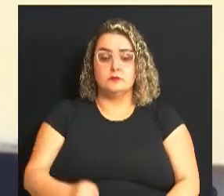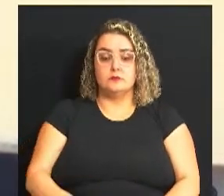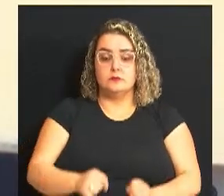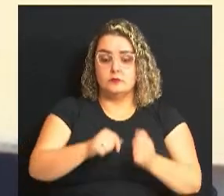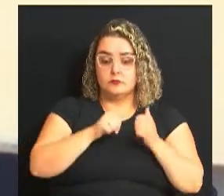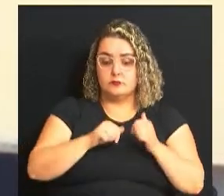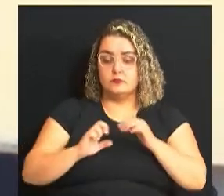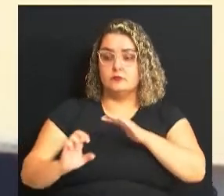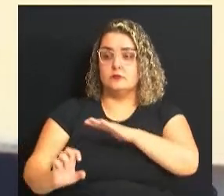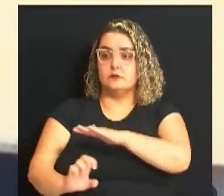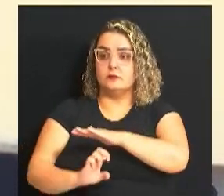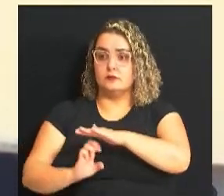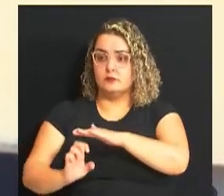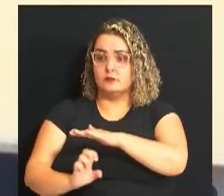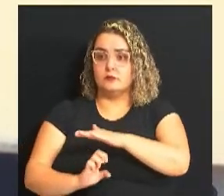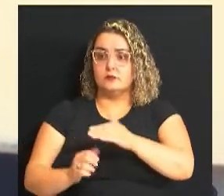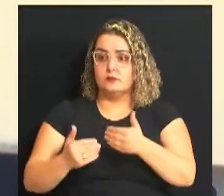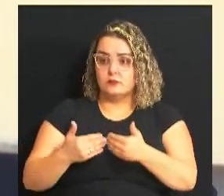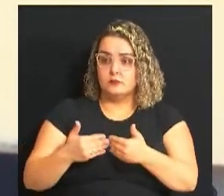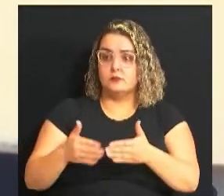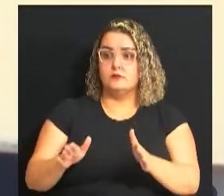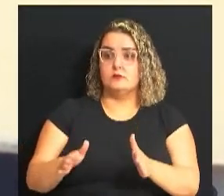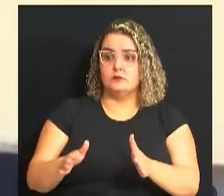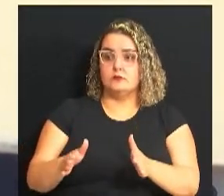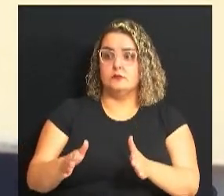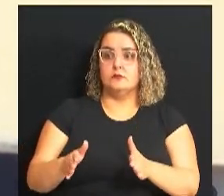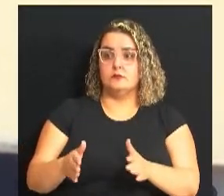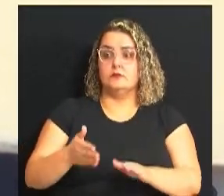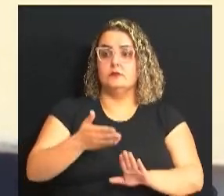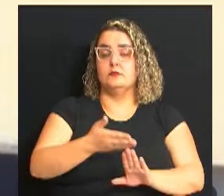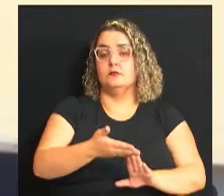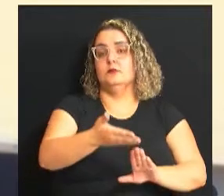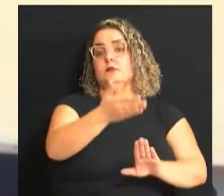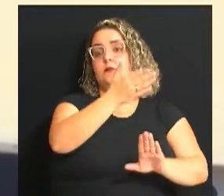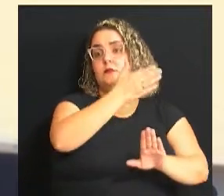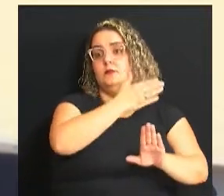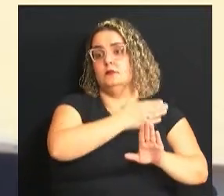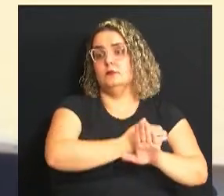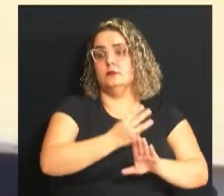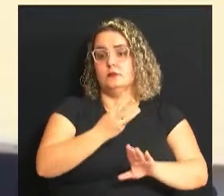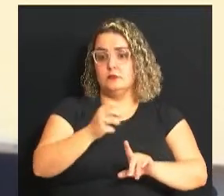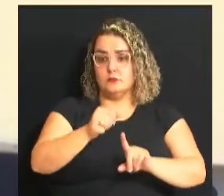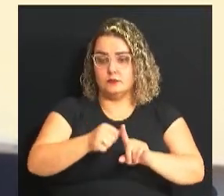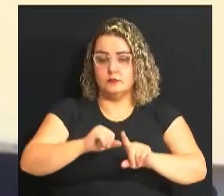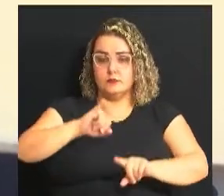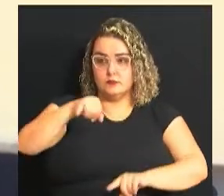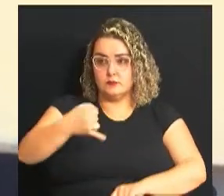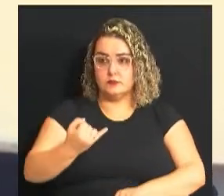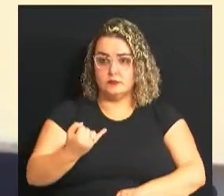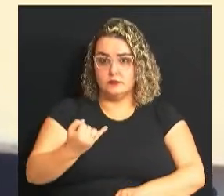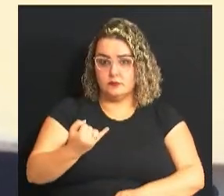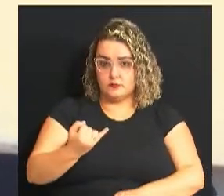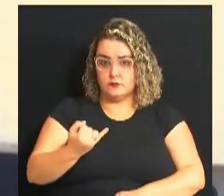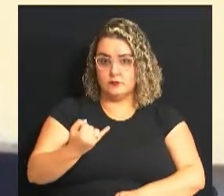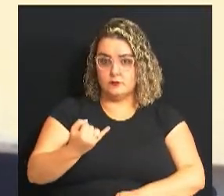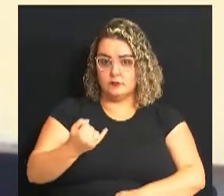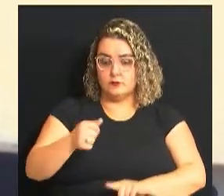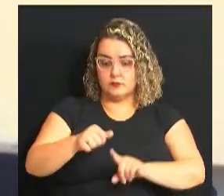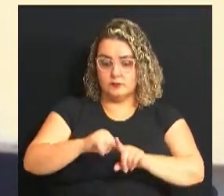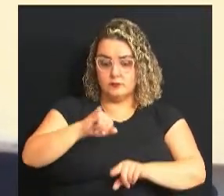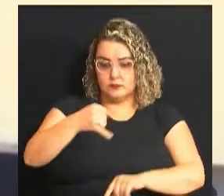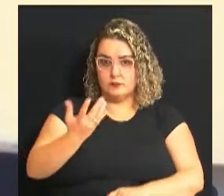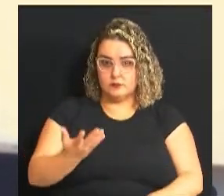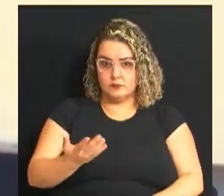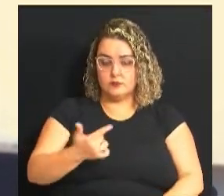que estão abertas anteriormente a 3 de janeiro de 2019. Por que essa